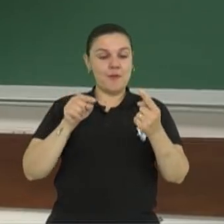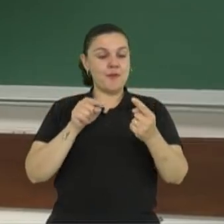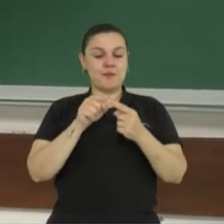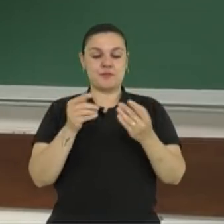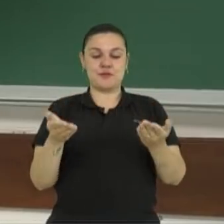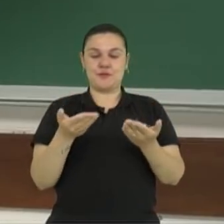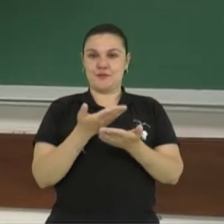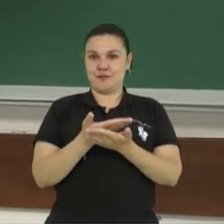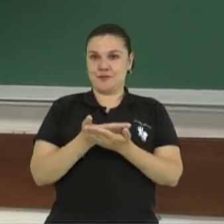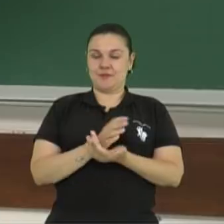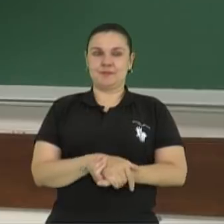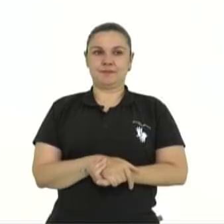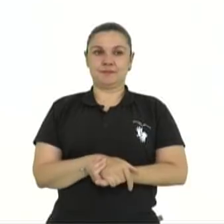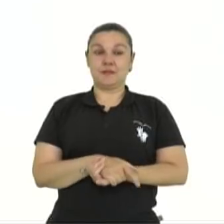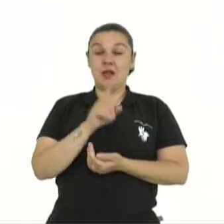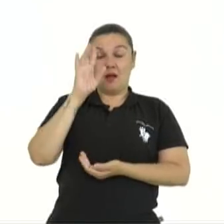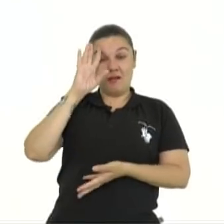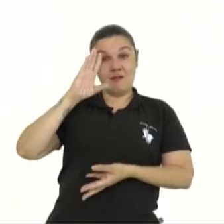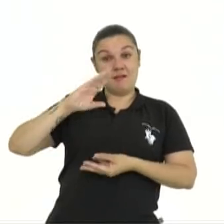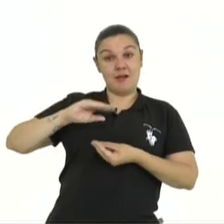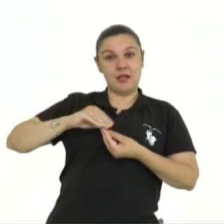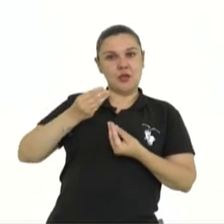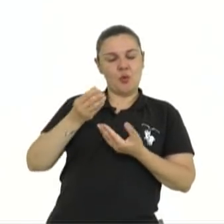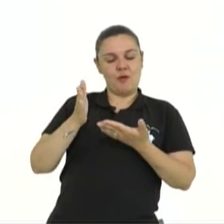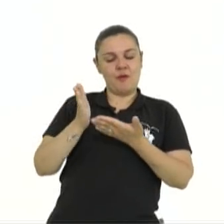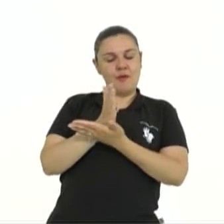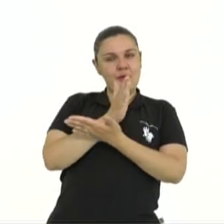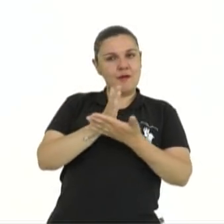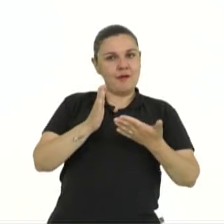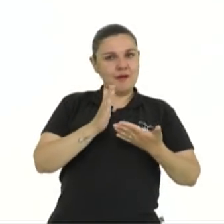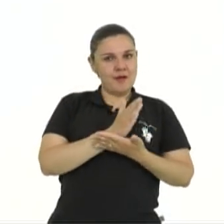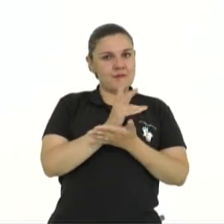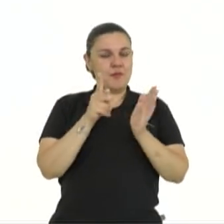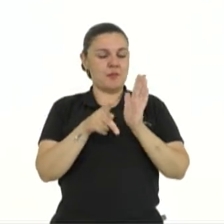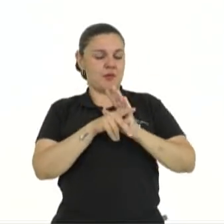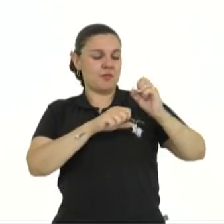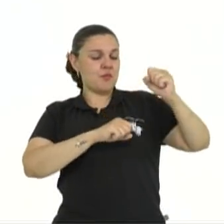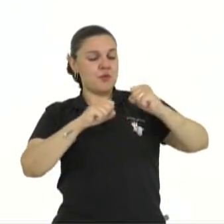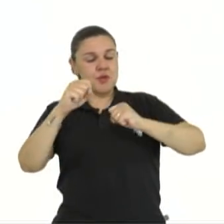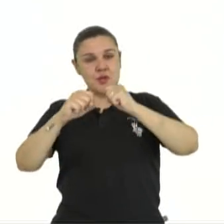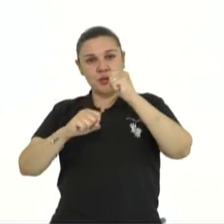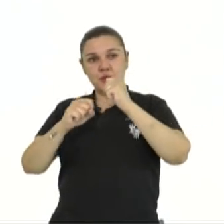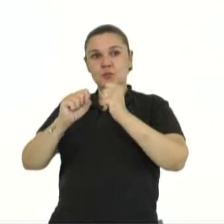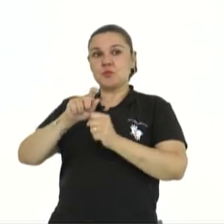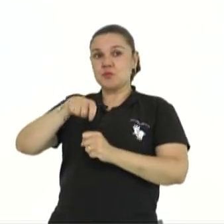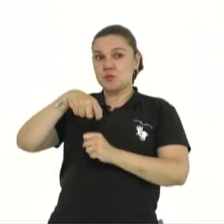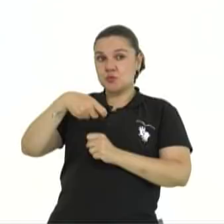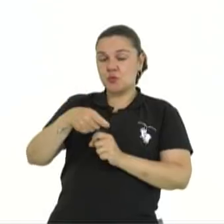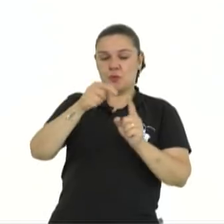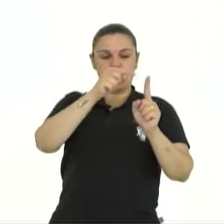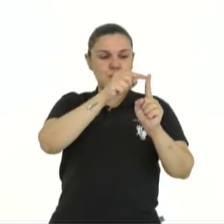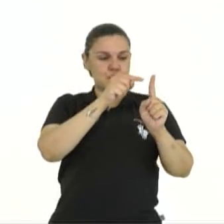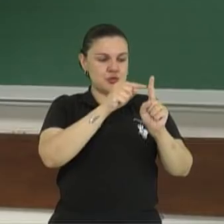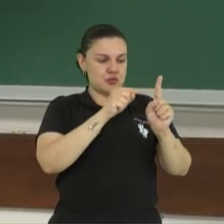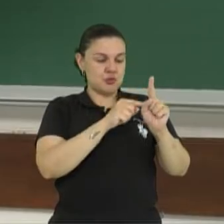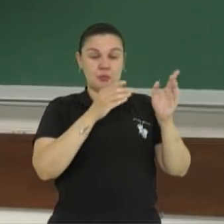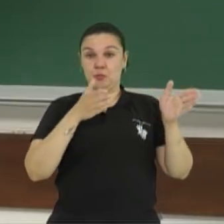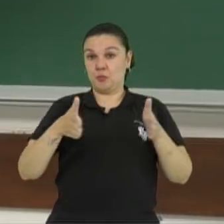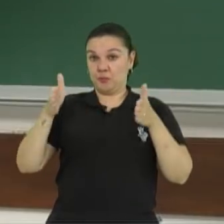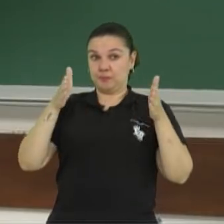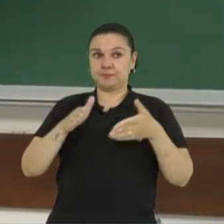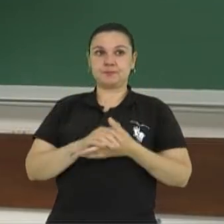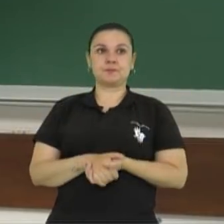da nossa aula de hoje? É compreender a classificação das indústrias de acordo com os tipos de